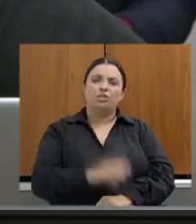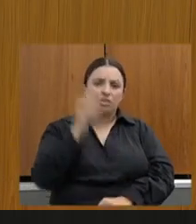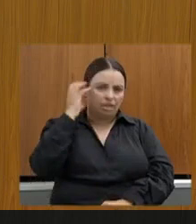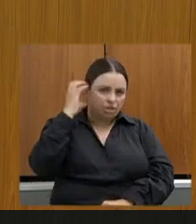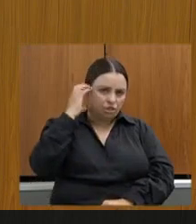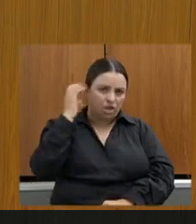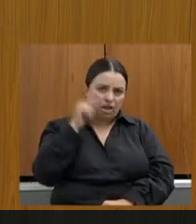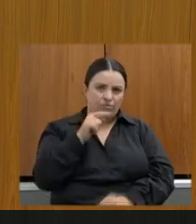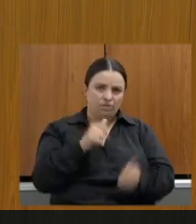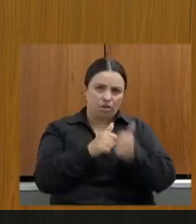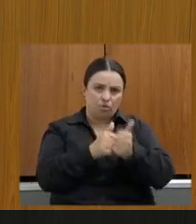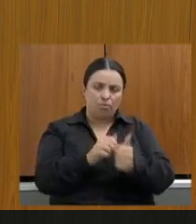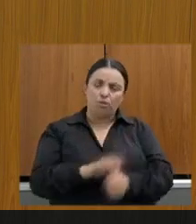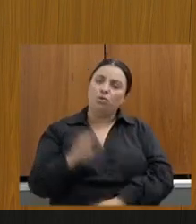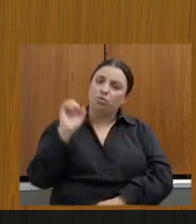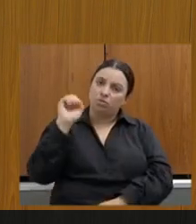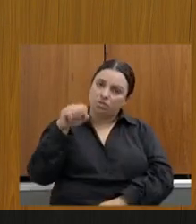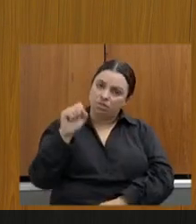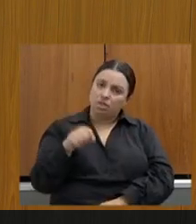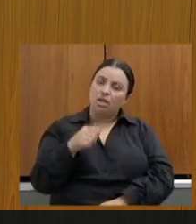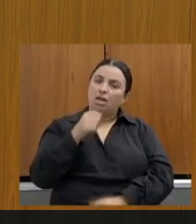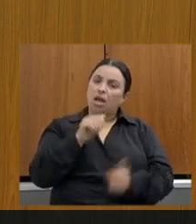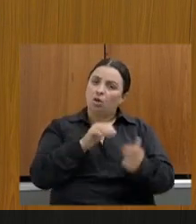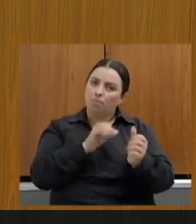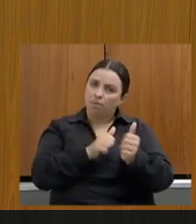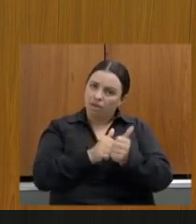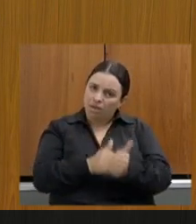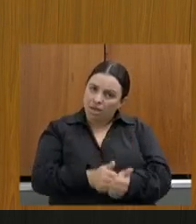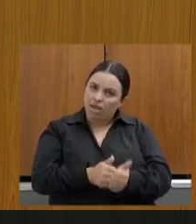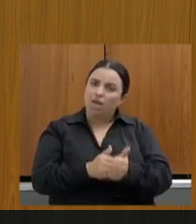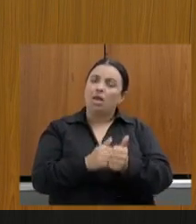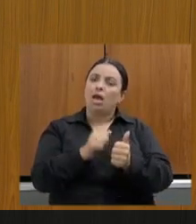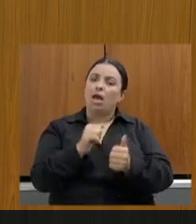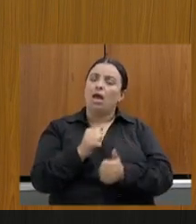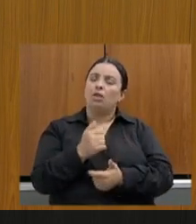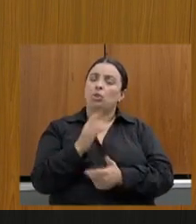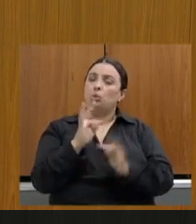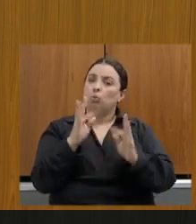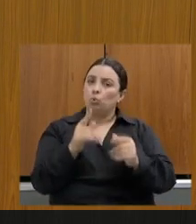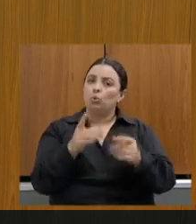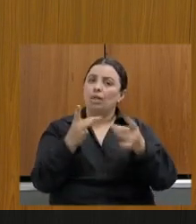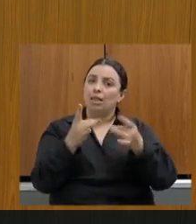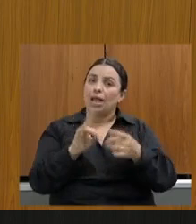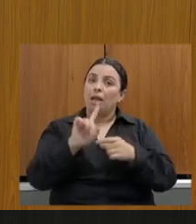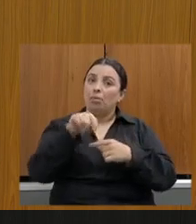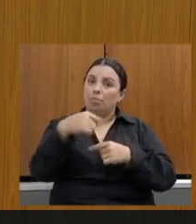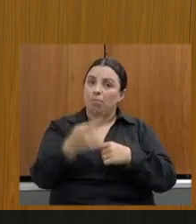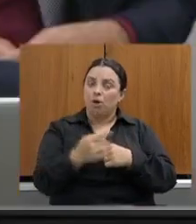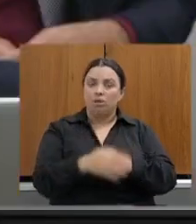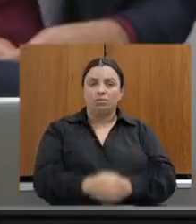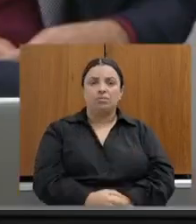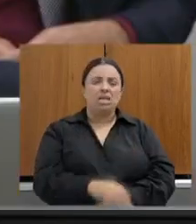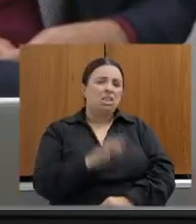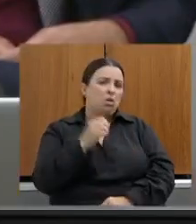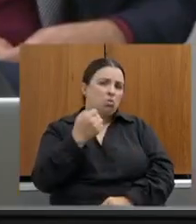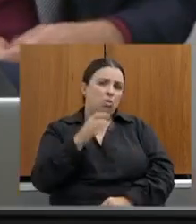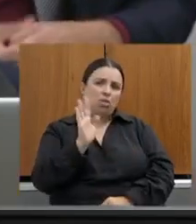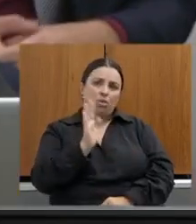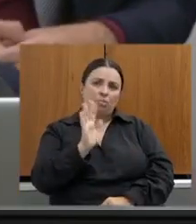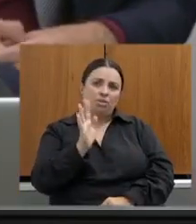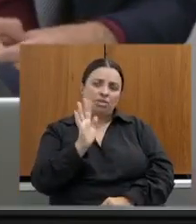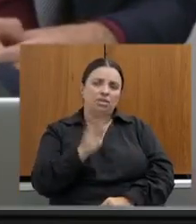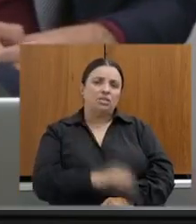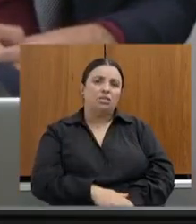acompanhei matéria como acompanhei os detalhes posso matéria Ok bom então vai ser nem preciso passar